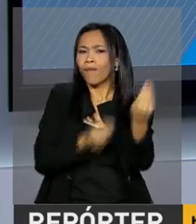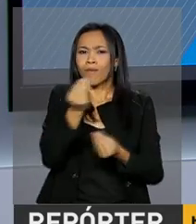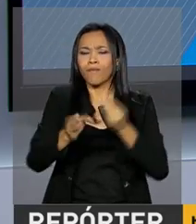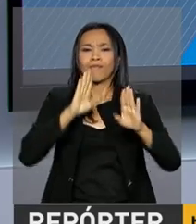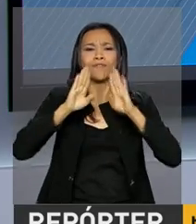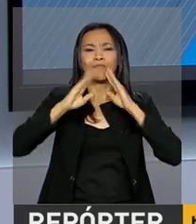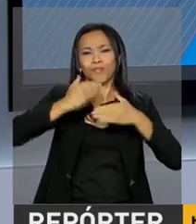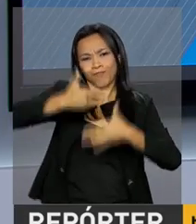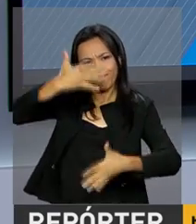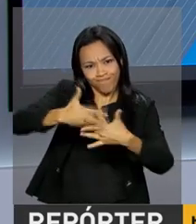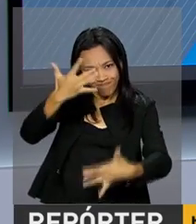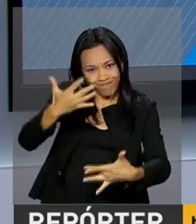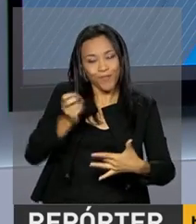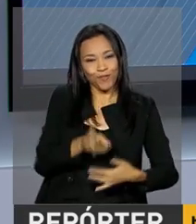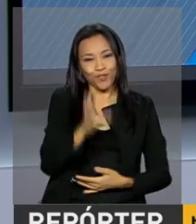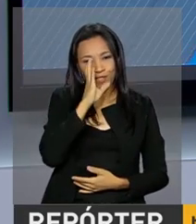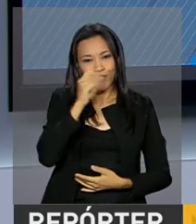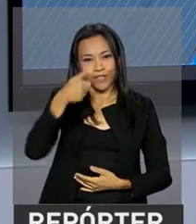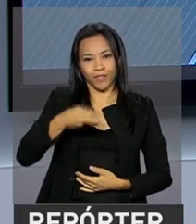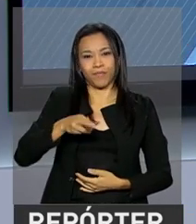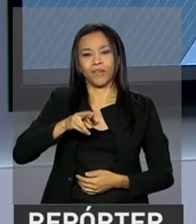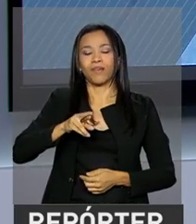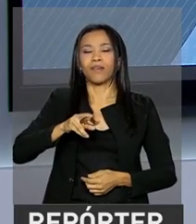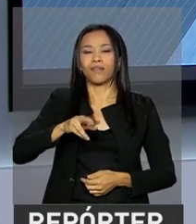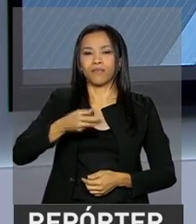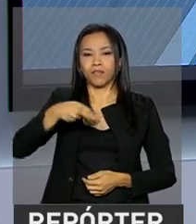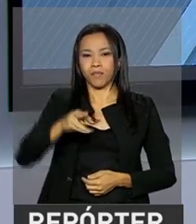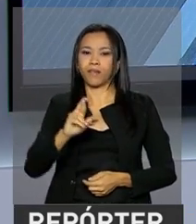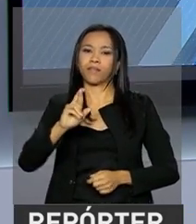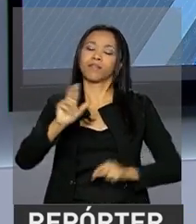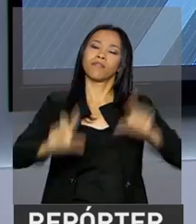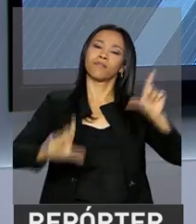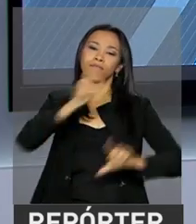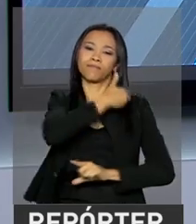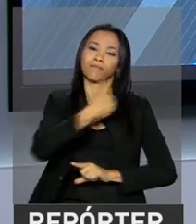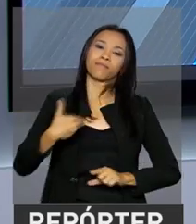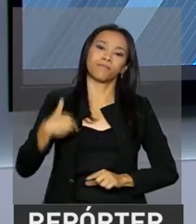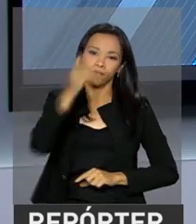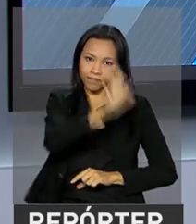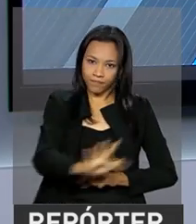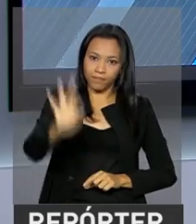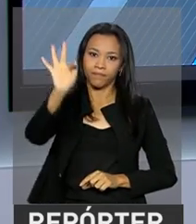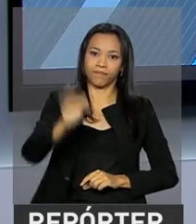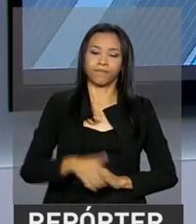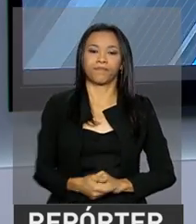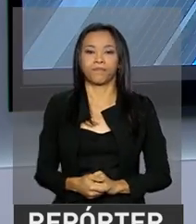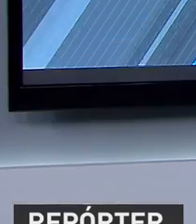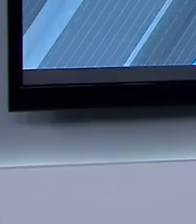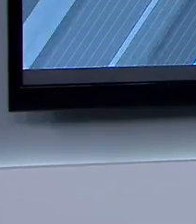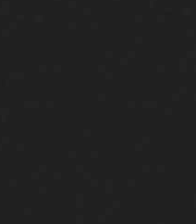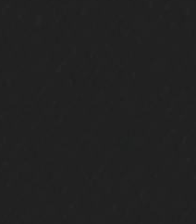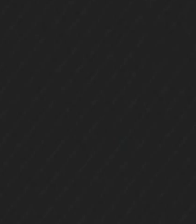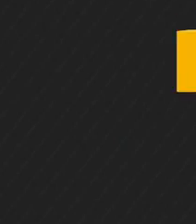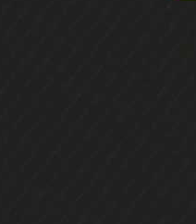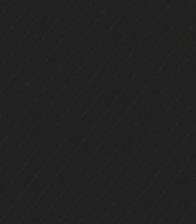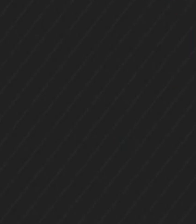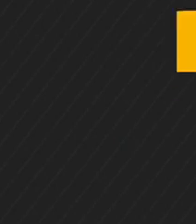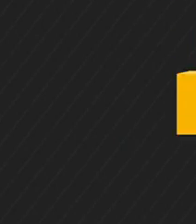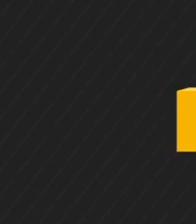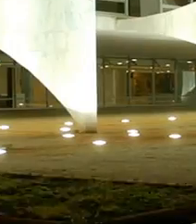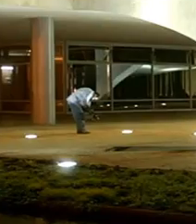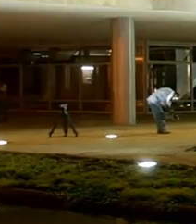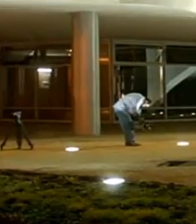também em nossas redes sociais com a gente aqui na TV NBR a TV do Governo Federal e